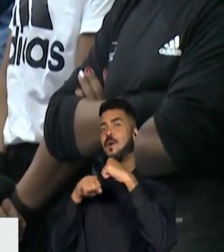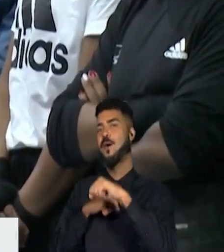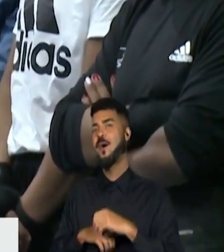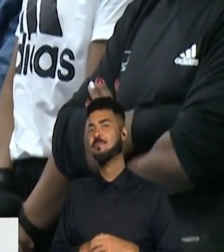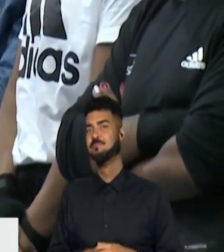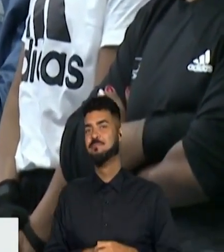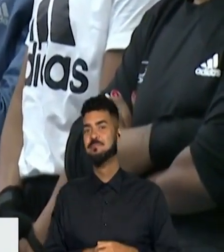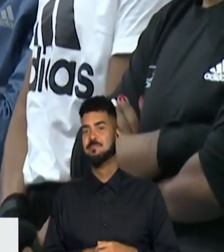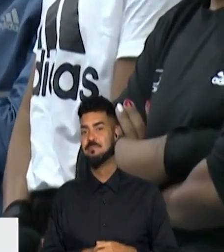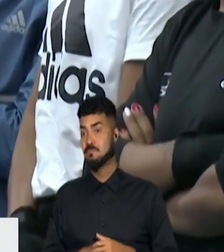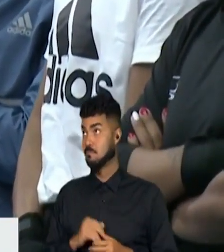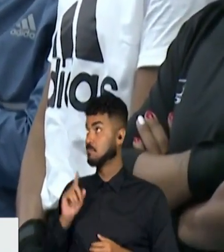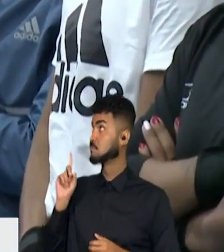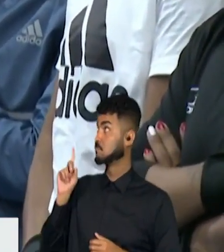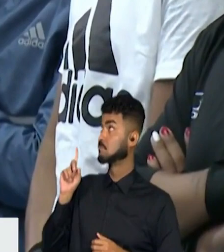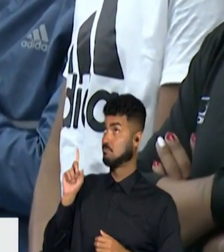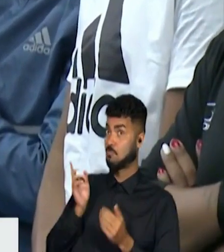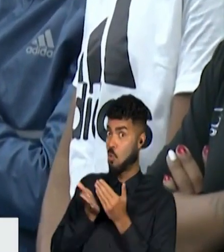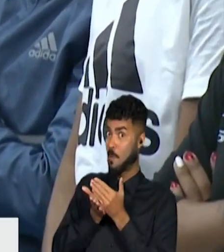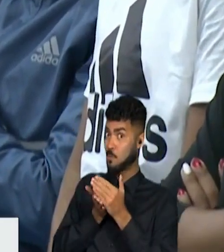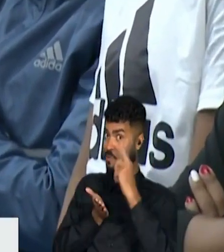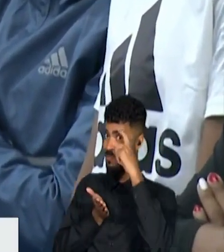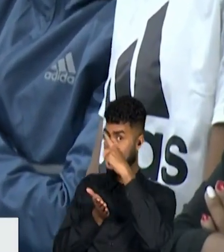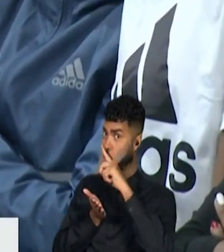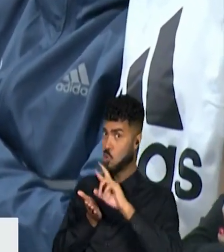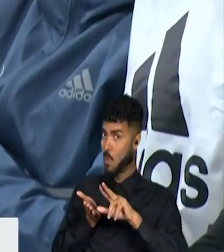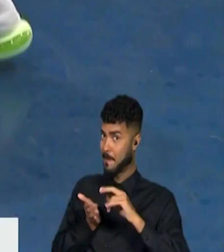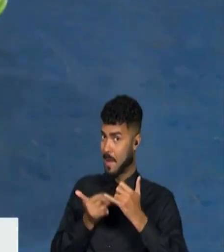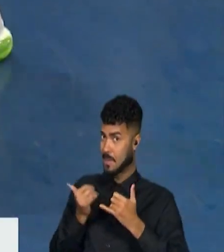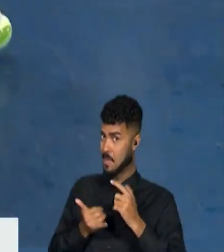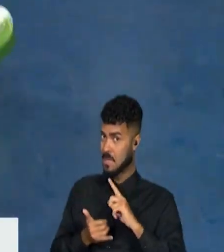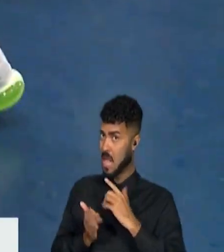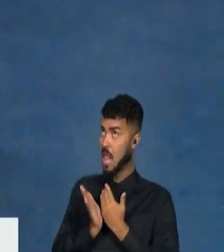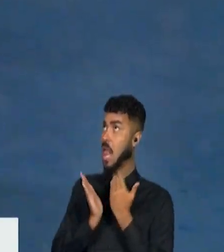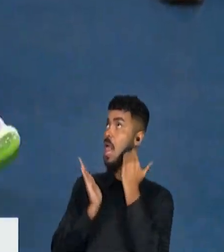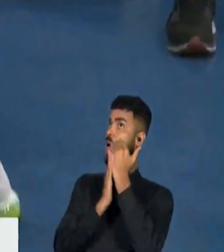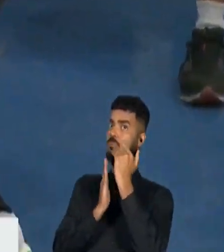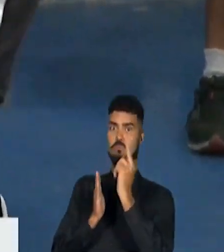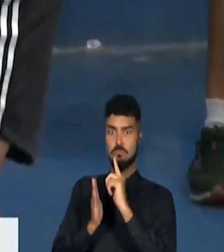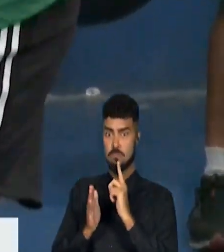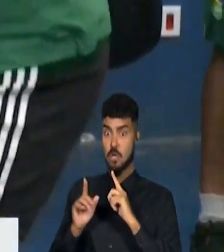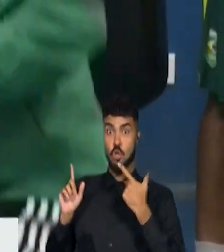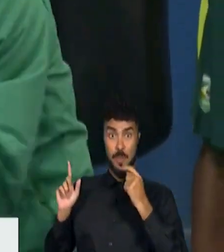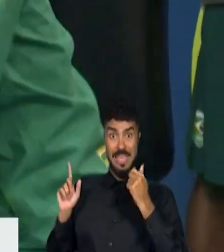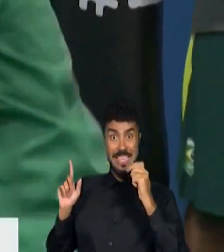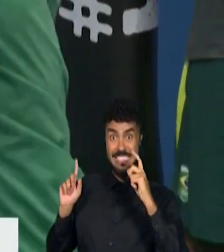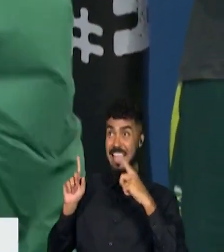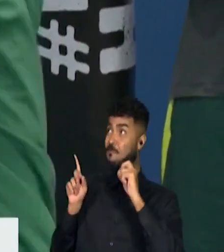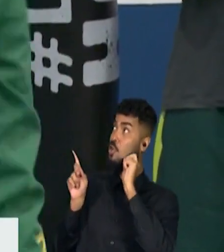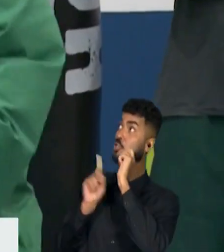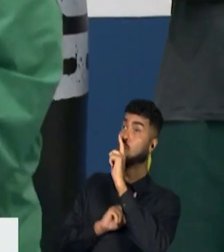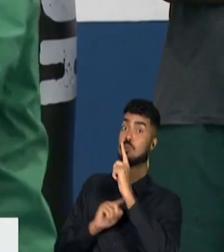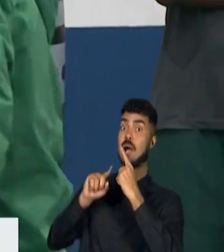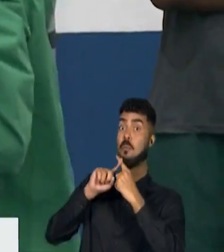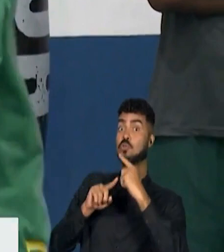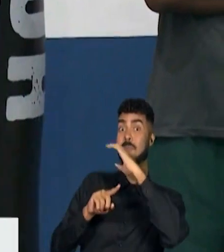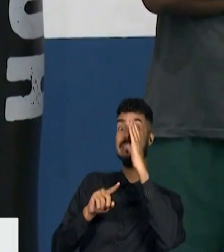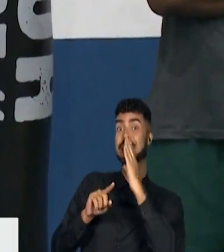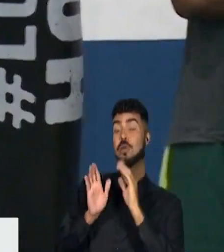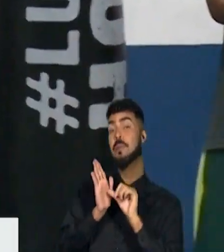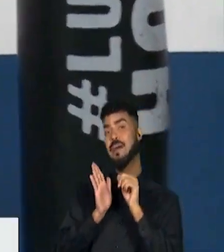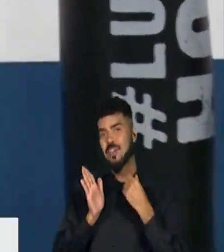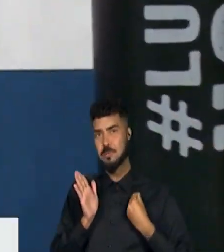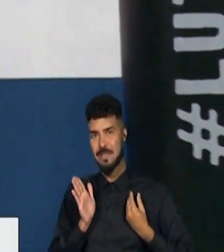E ela não exagera quando fala em começo difícil. Em 2015, Bia foi expulsa de um campeonato brasileiro, a primeira competição da vida,